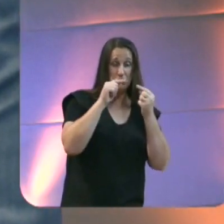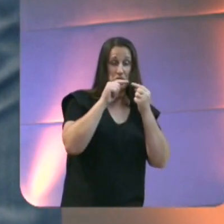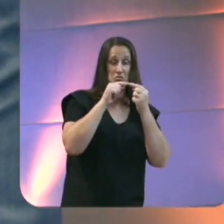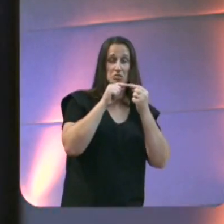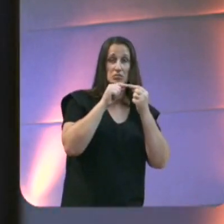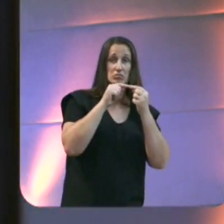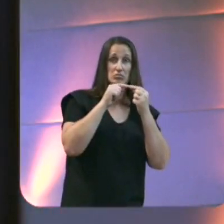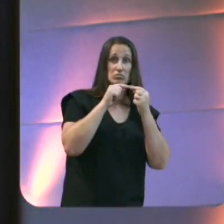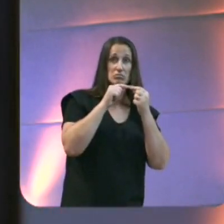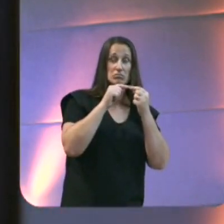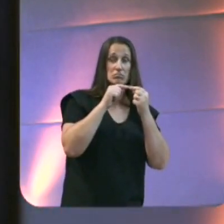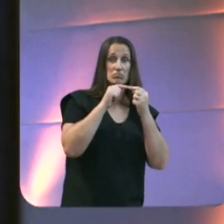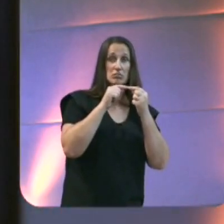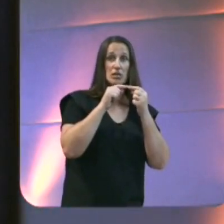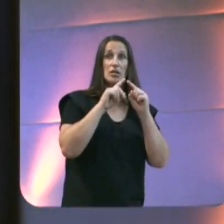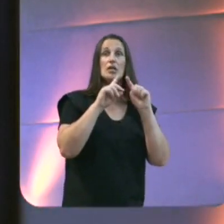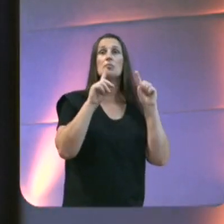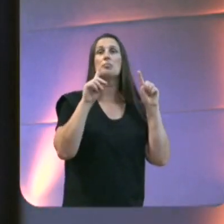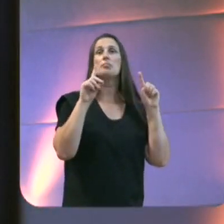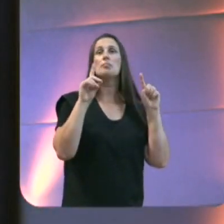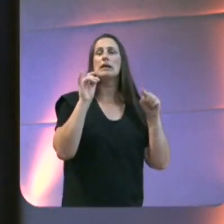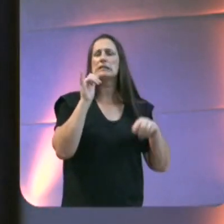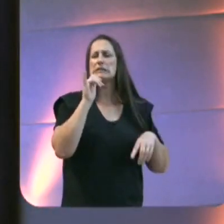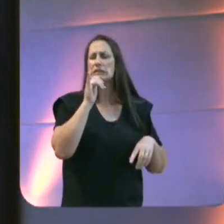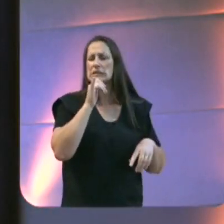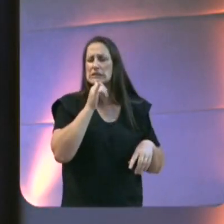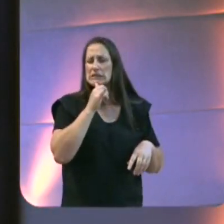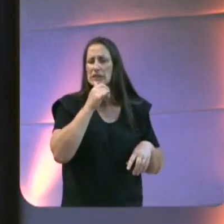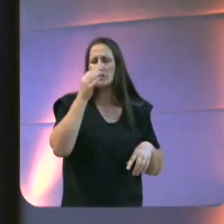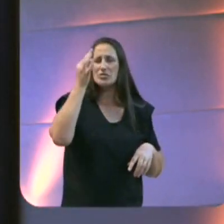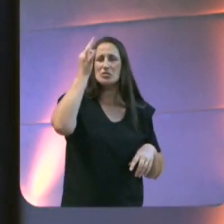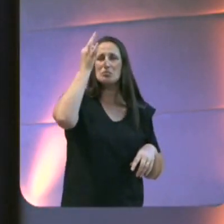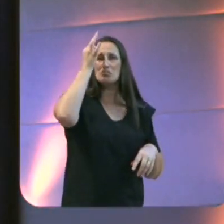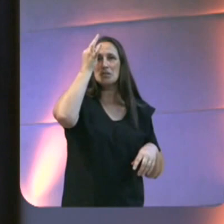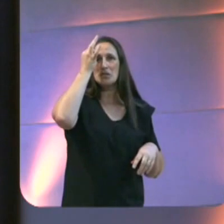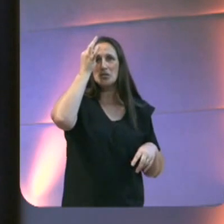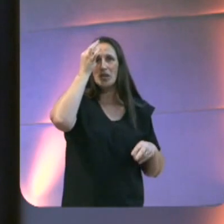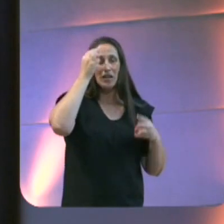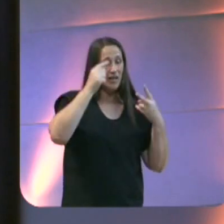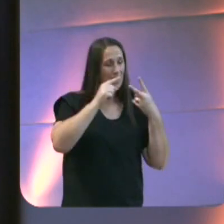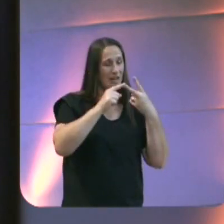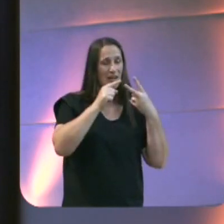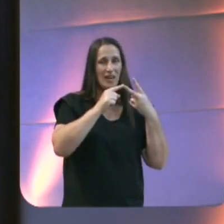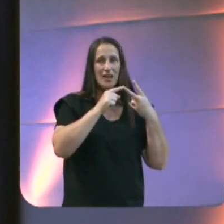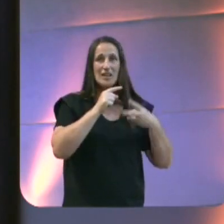objetivos, mas entristece o espírito porque ele é colocado em segundo lugar.